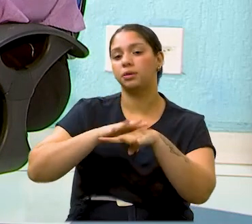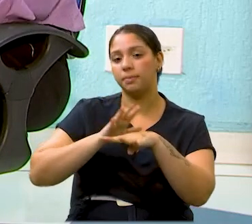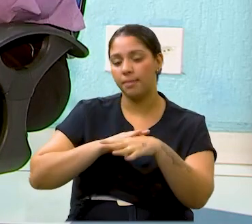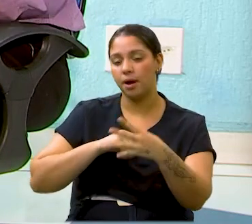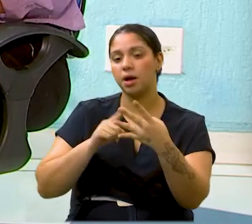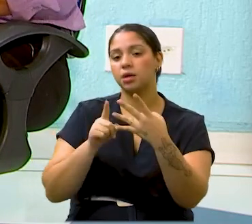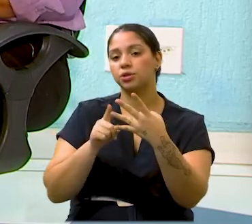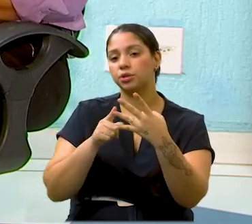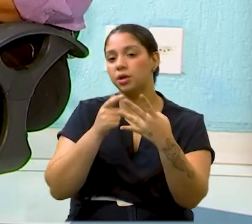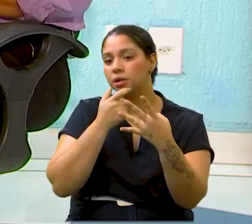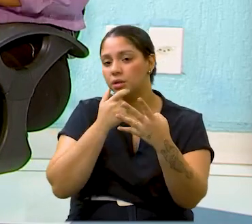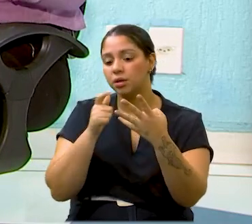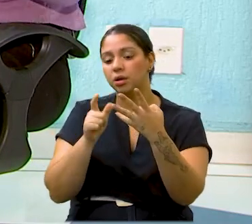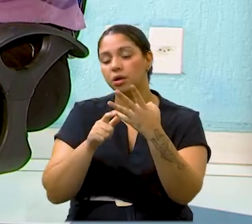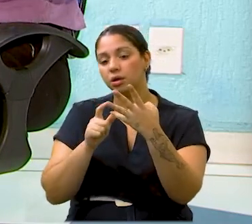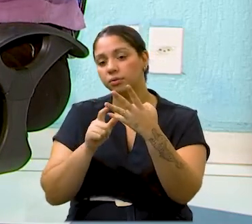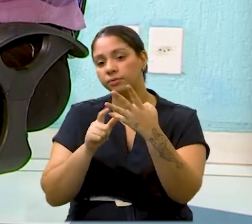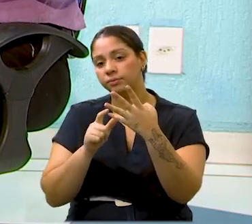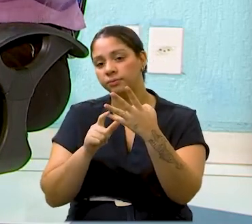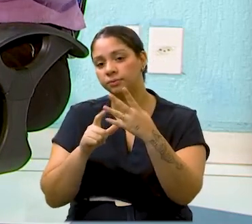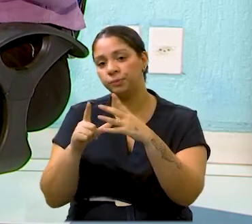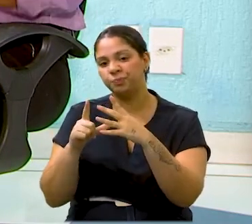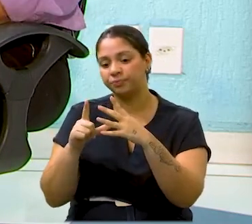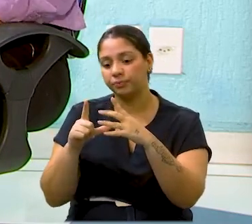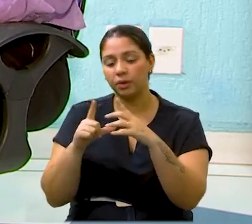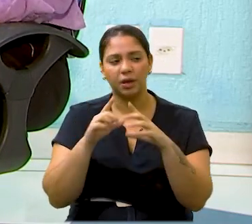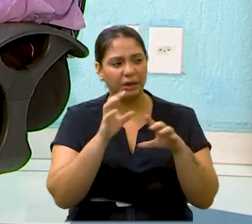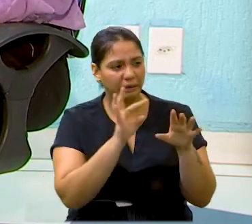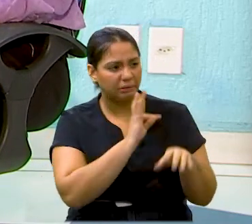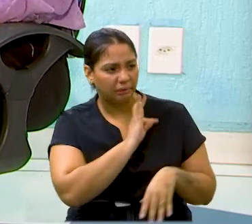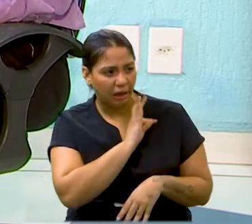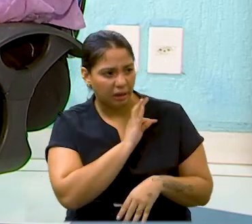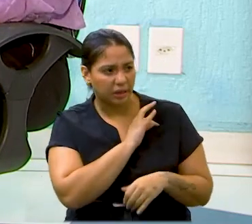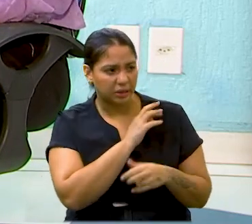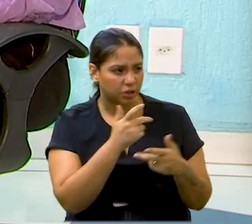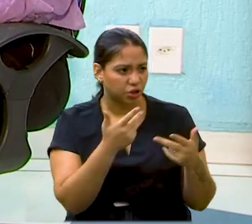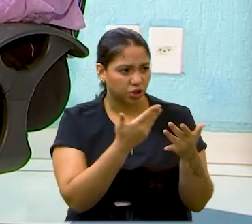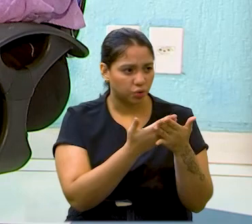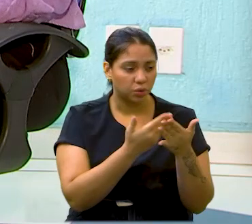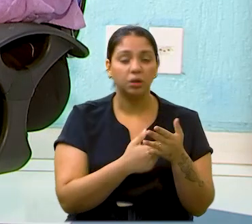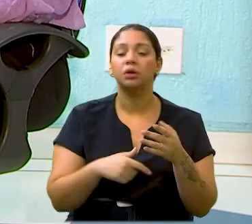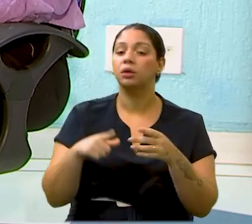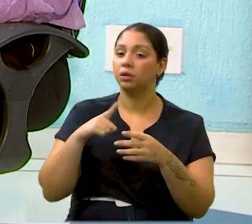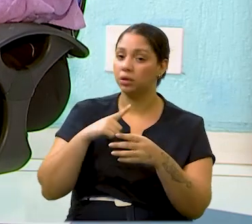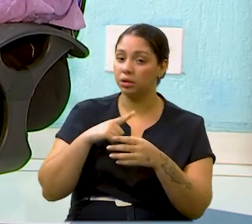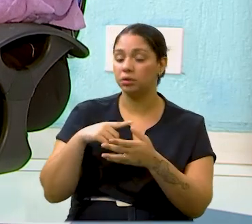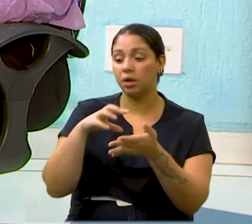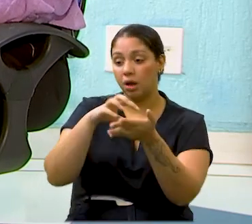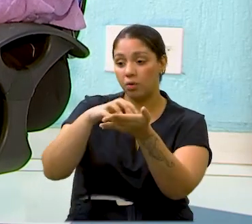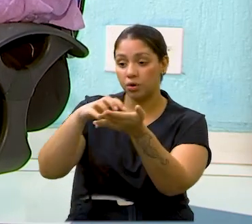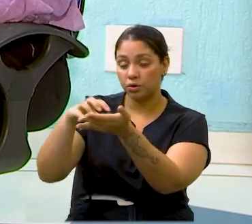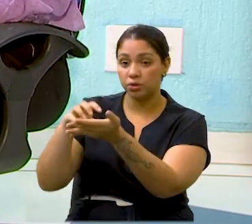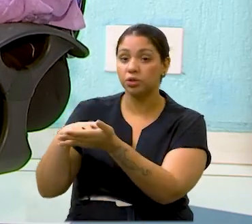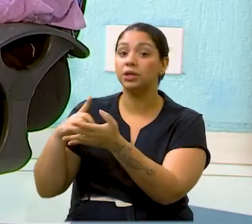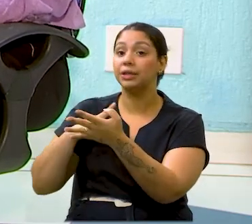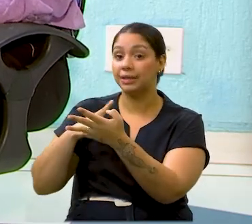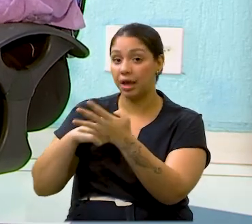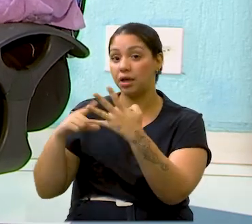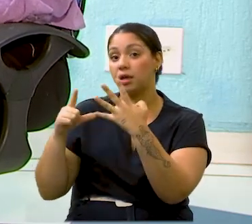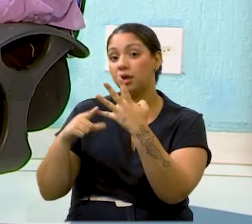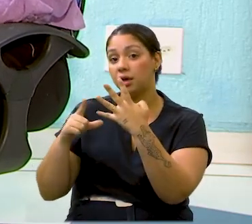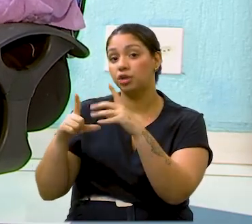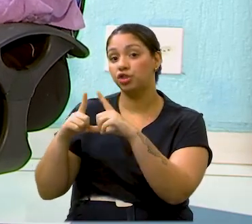que são abordadas aqui. Sim, e temos... com técnicas de estudo. E tem unidades que aplicam